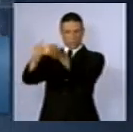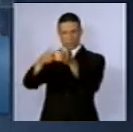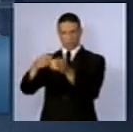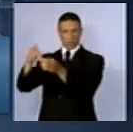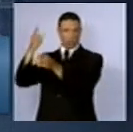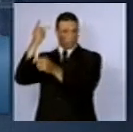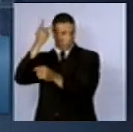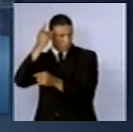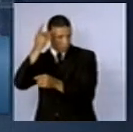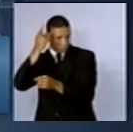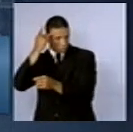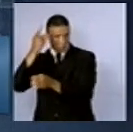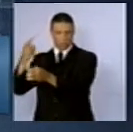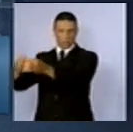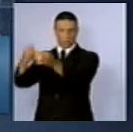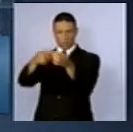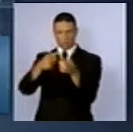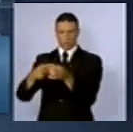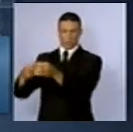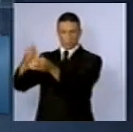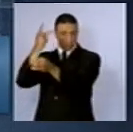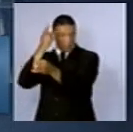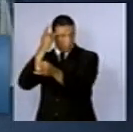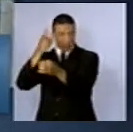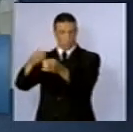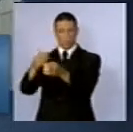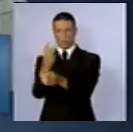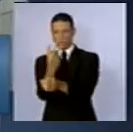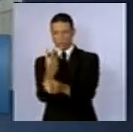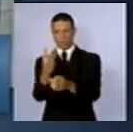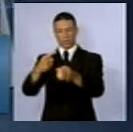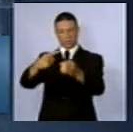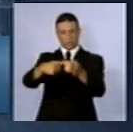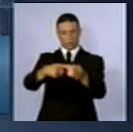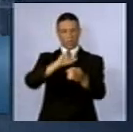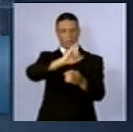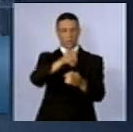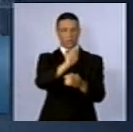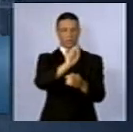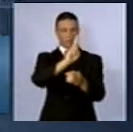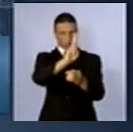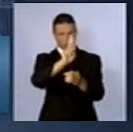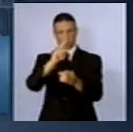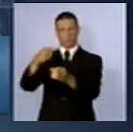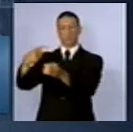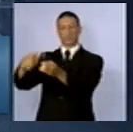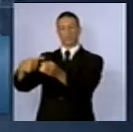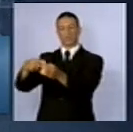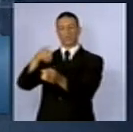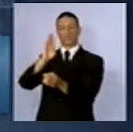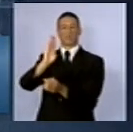hospitais de três cidades no interior de São Paulo Jaú Barretos e Ribeirão